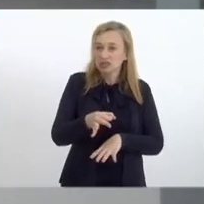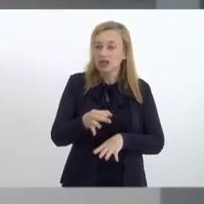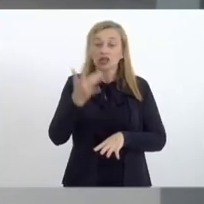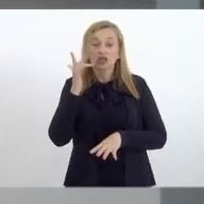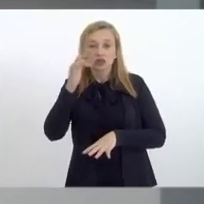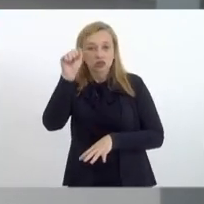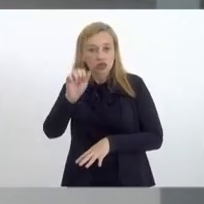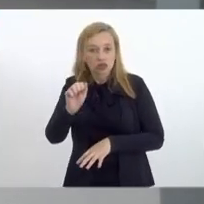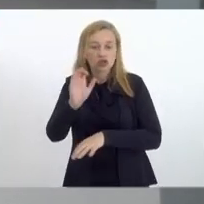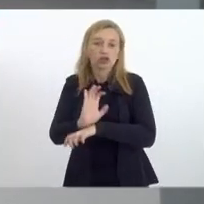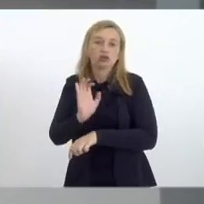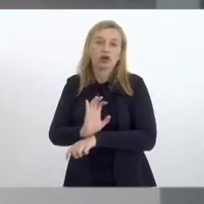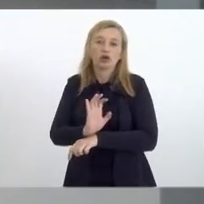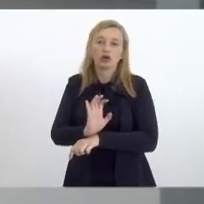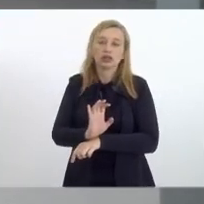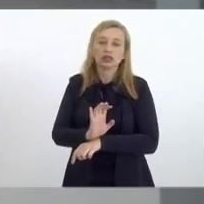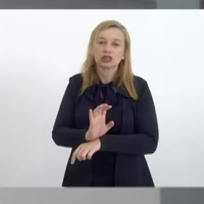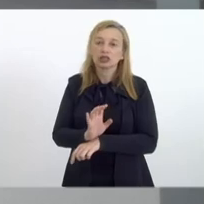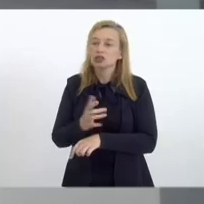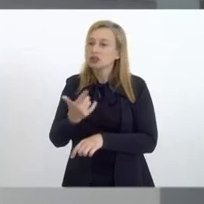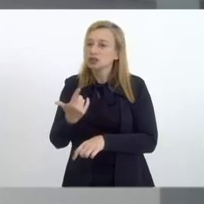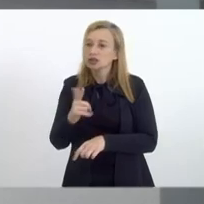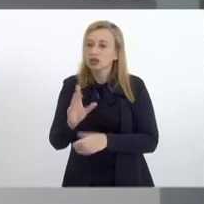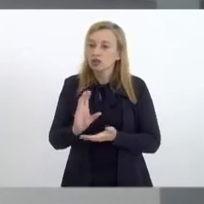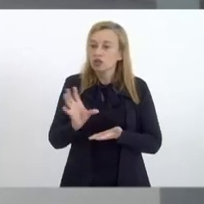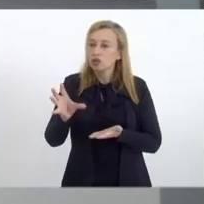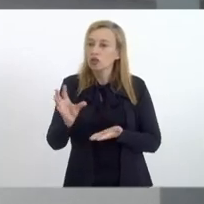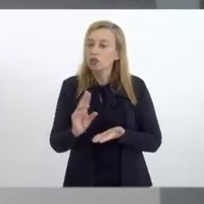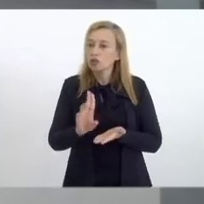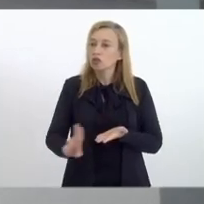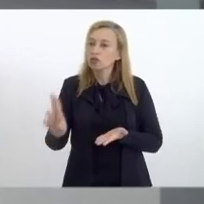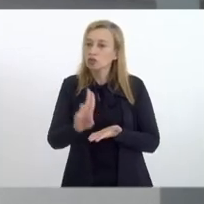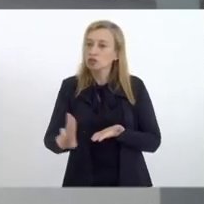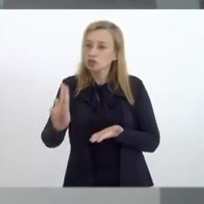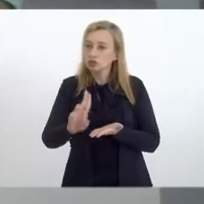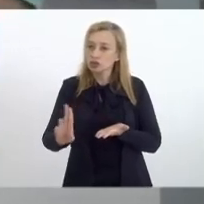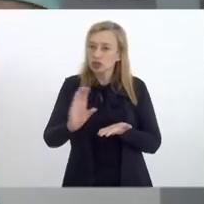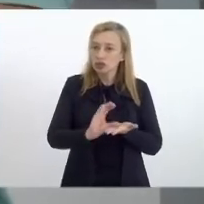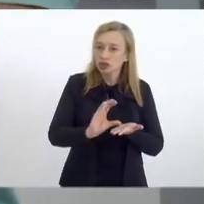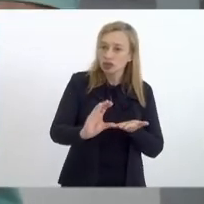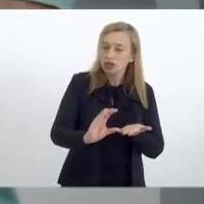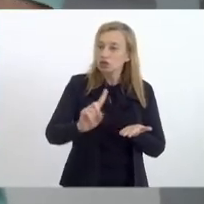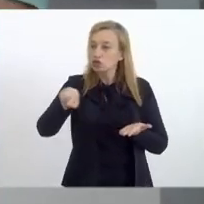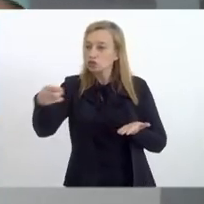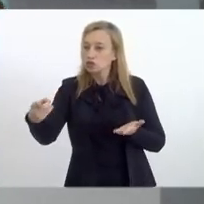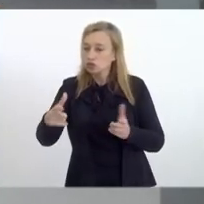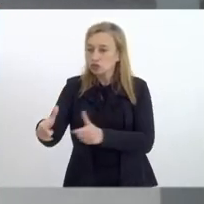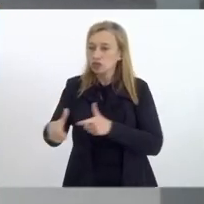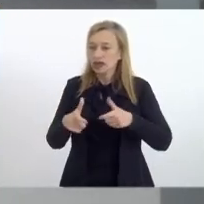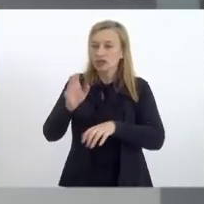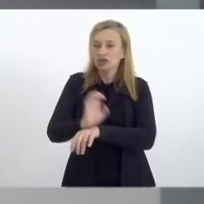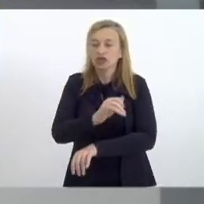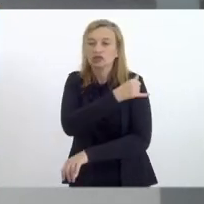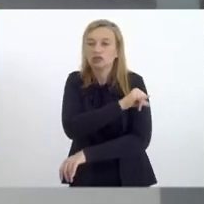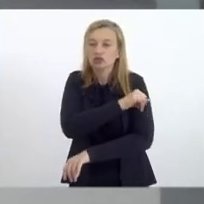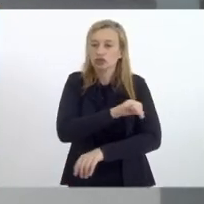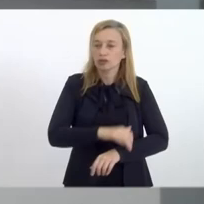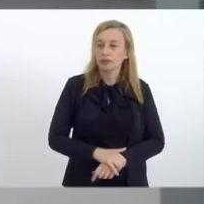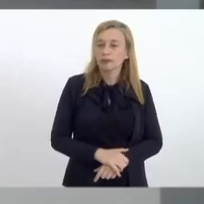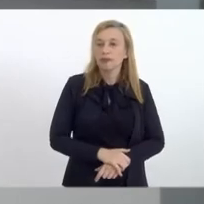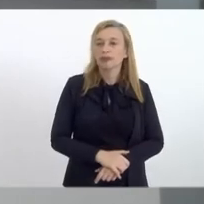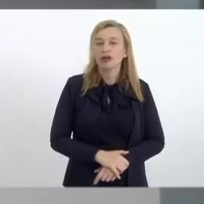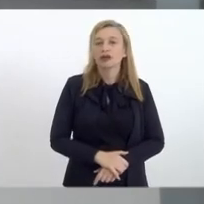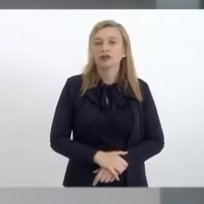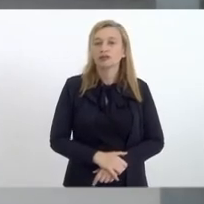Estadual. Assim, não consomem recursos orçamentários e financeiros de outros órgãos do Estado do Rio de Janeiro.